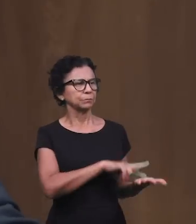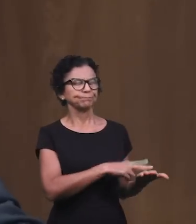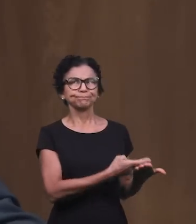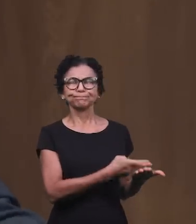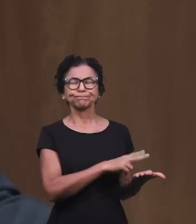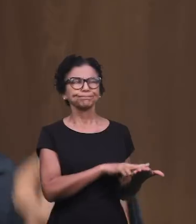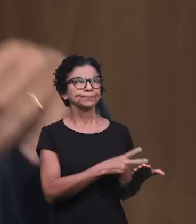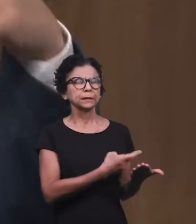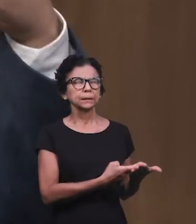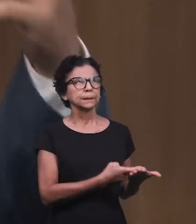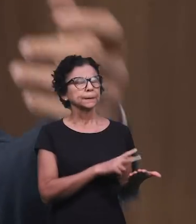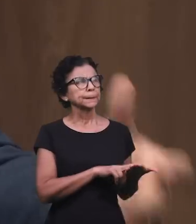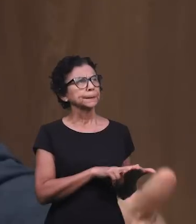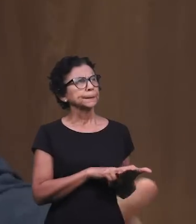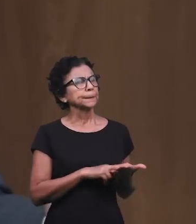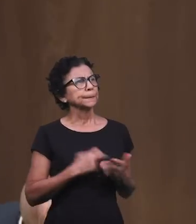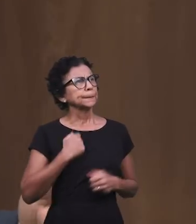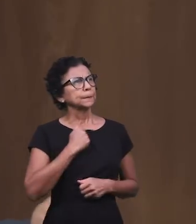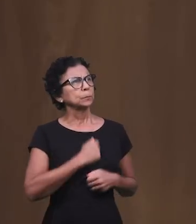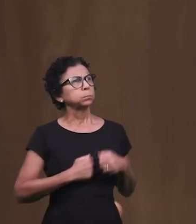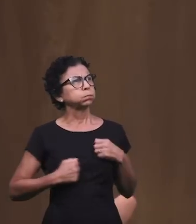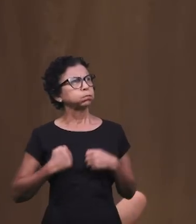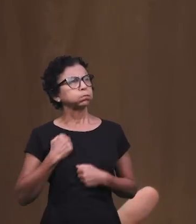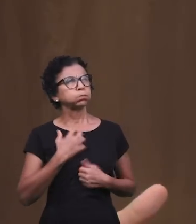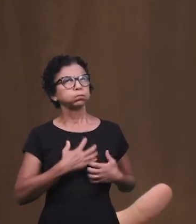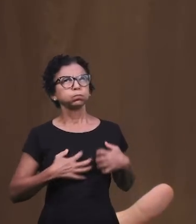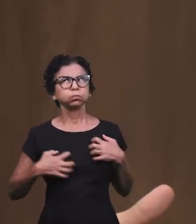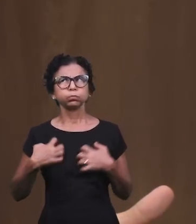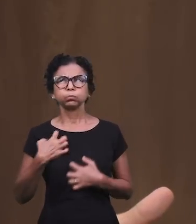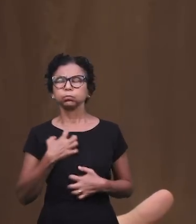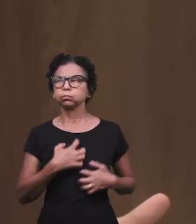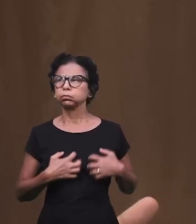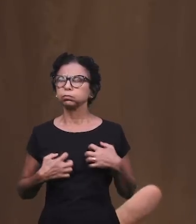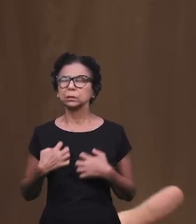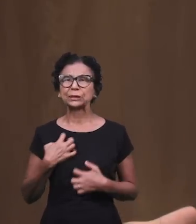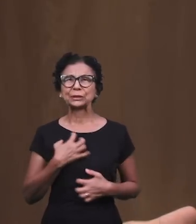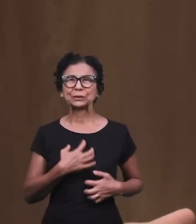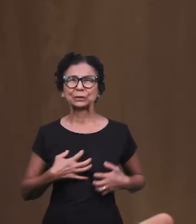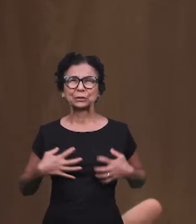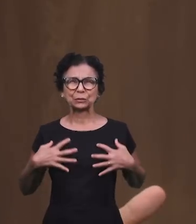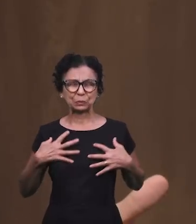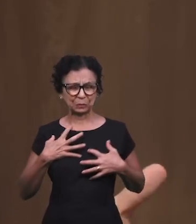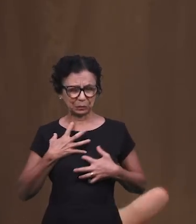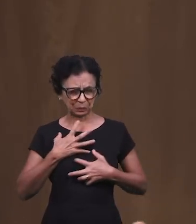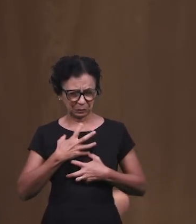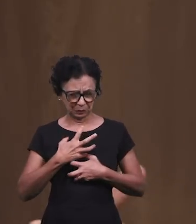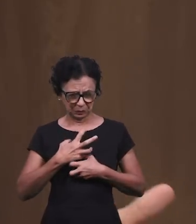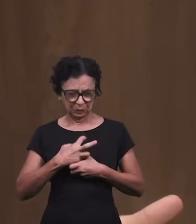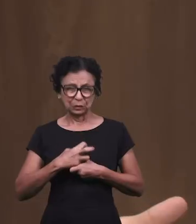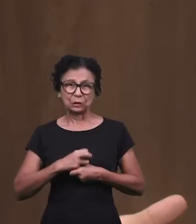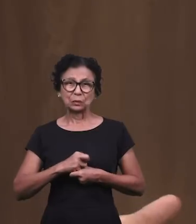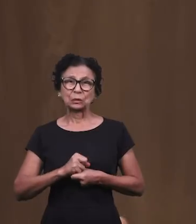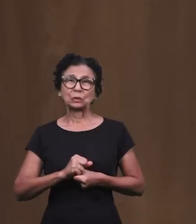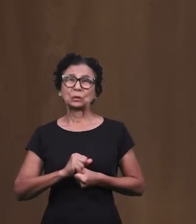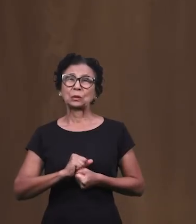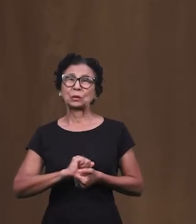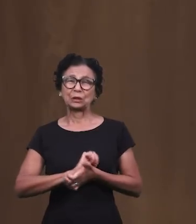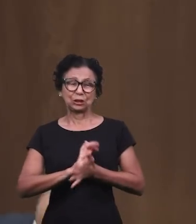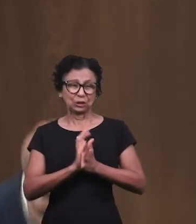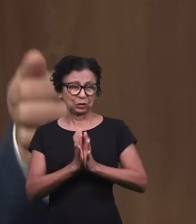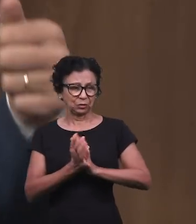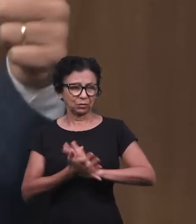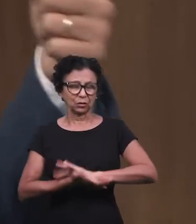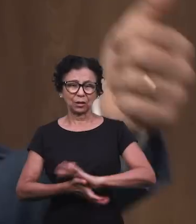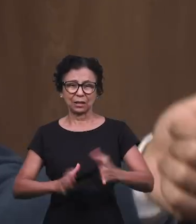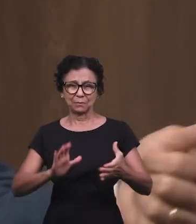pensar naquilo, você fica remoendo aquilo. Então a mágoa, ela destrói diversos relacionamentos,